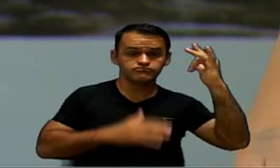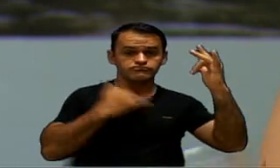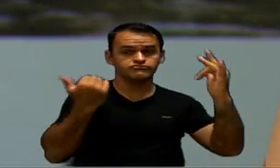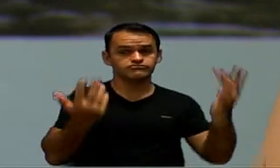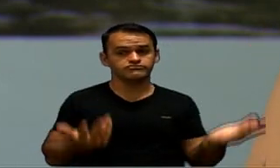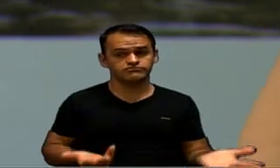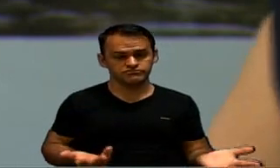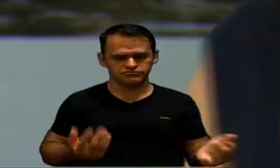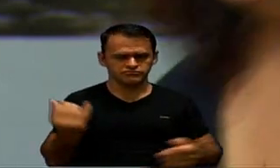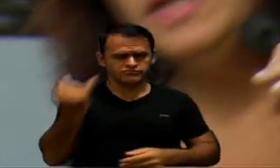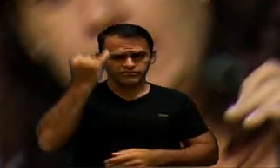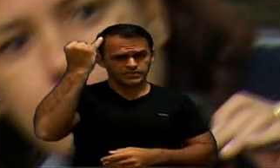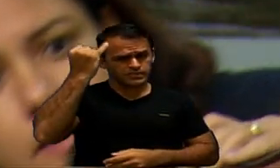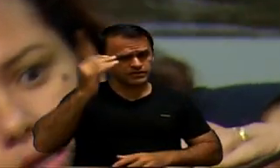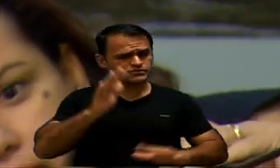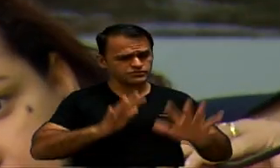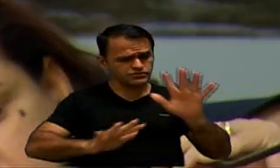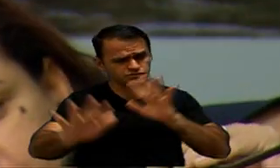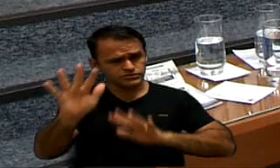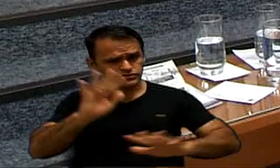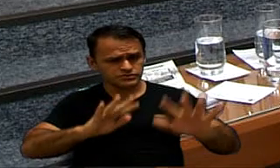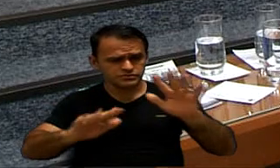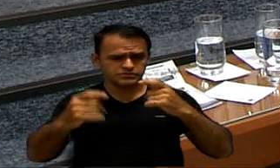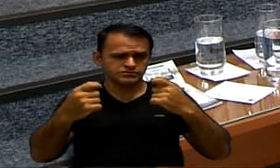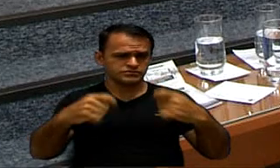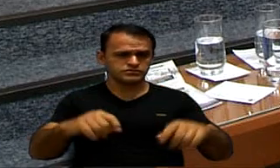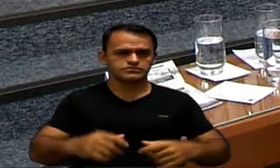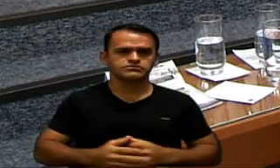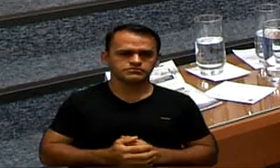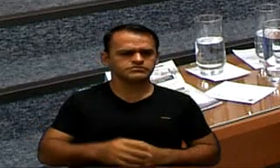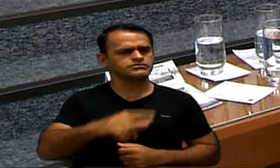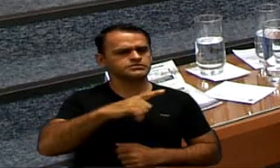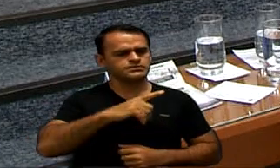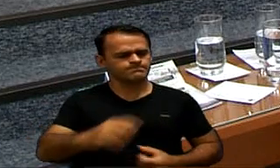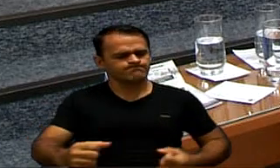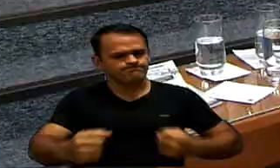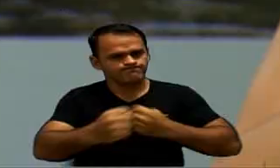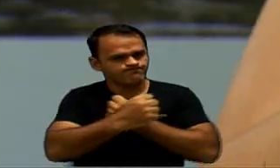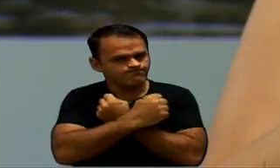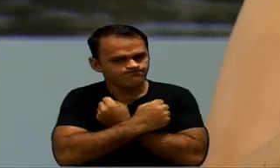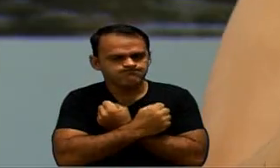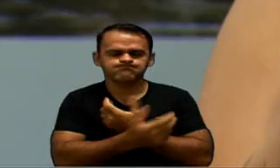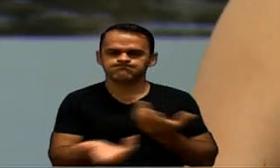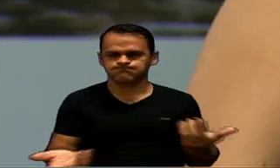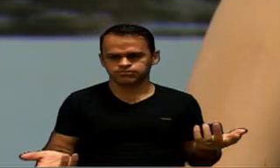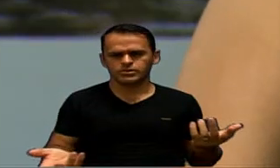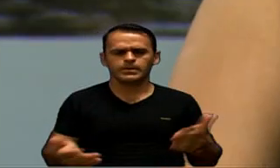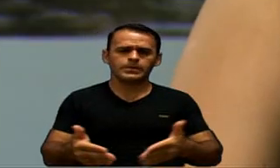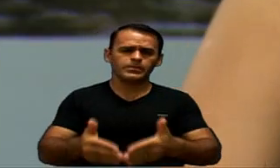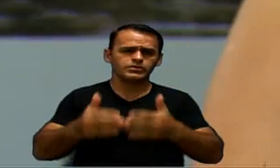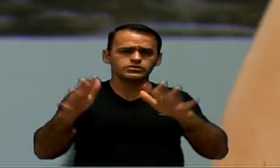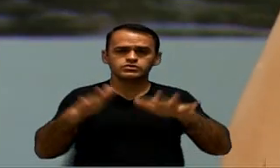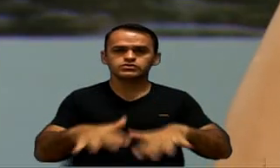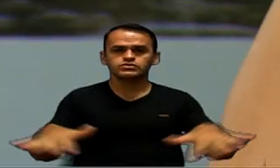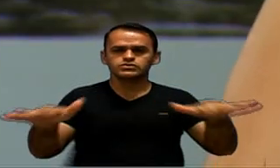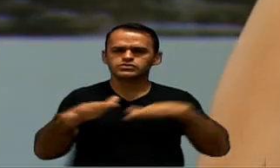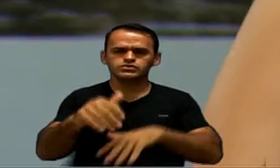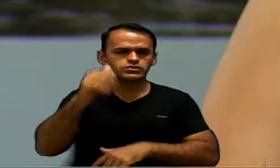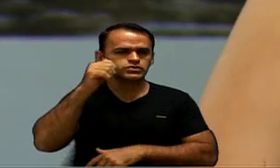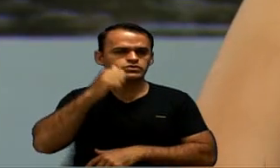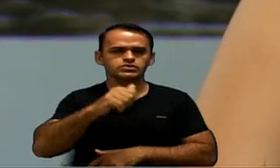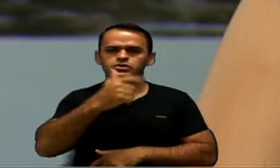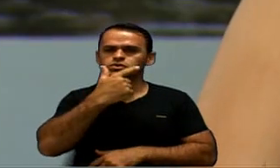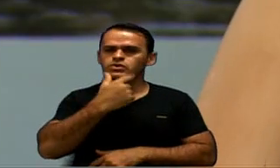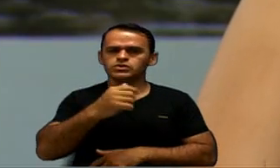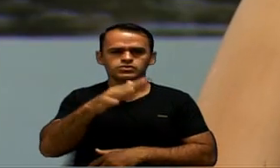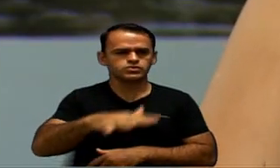precisa cuidar disso. E a gente vai fazer um abraço solidário, e eu peço encarecidamente que todas as mulheres e todos os